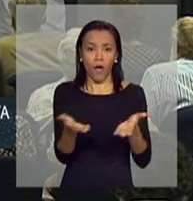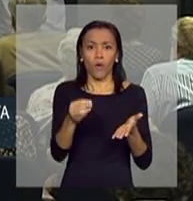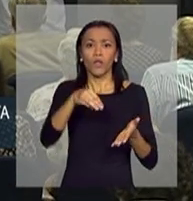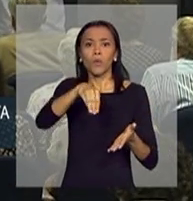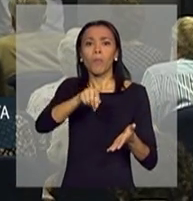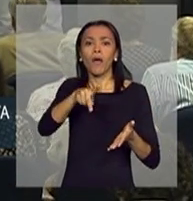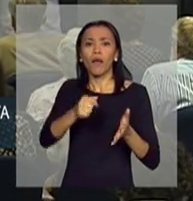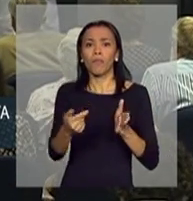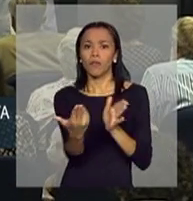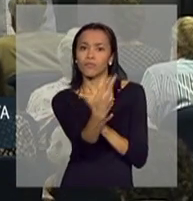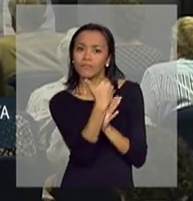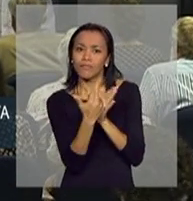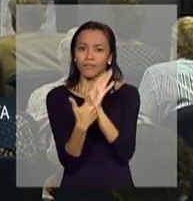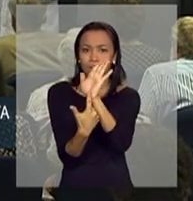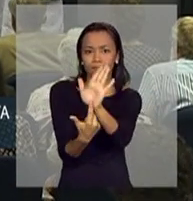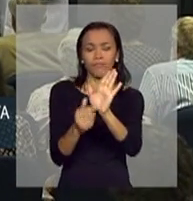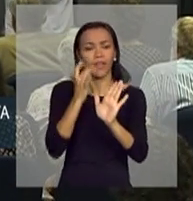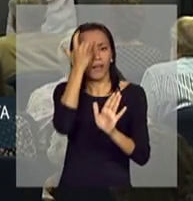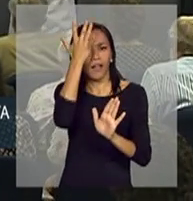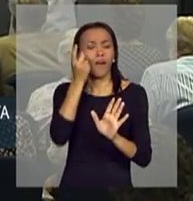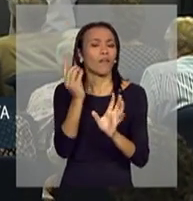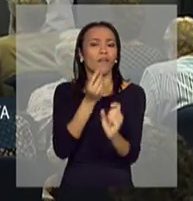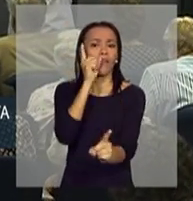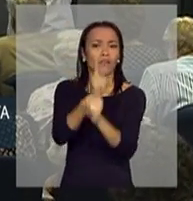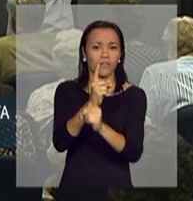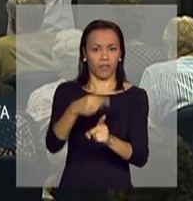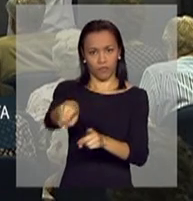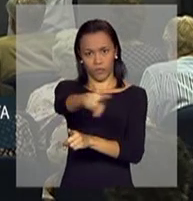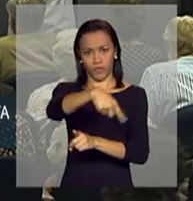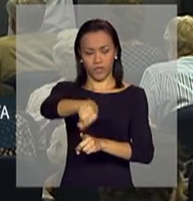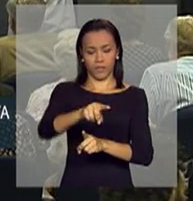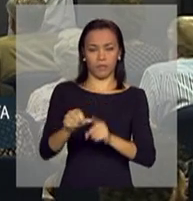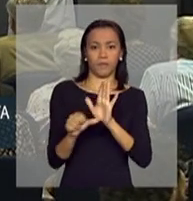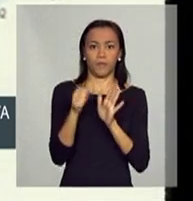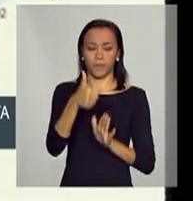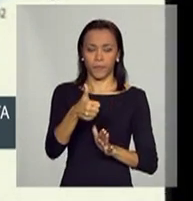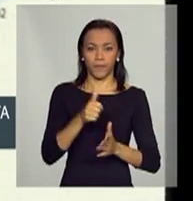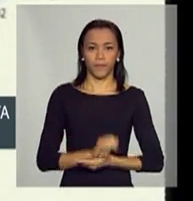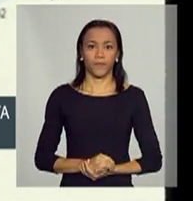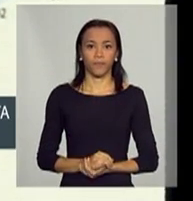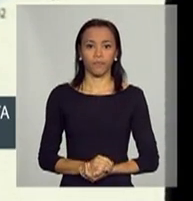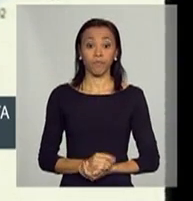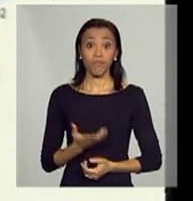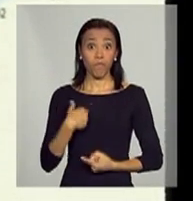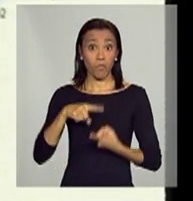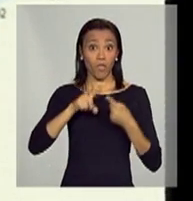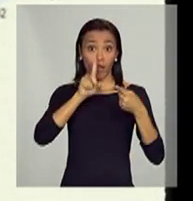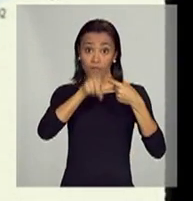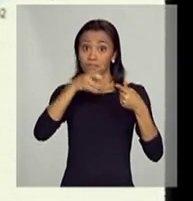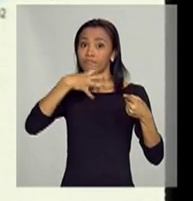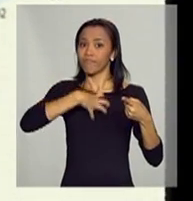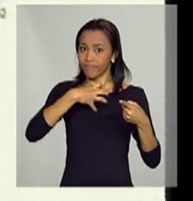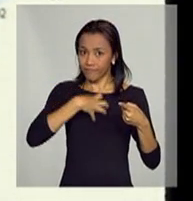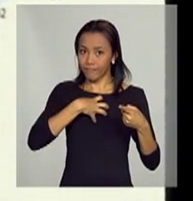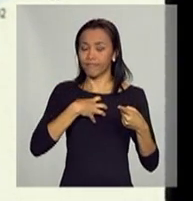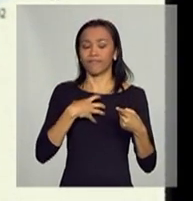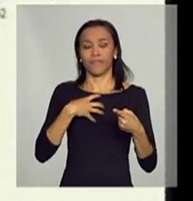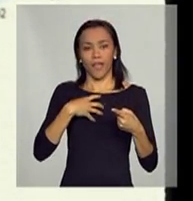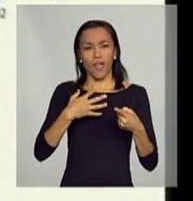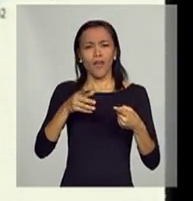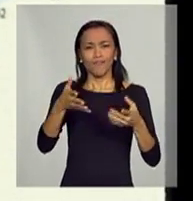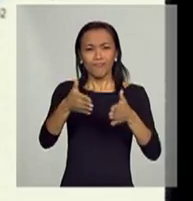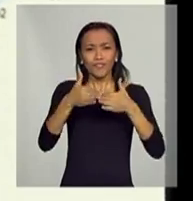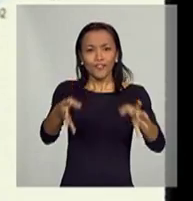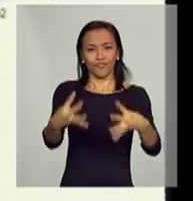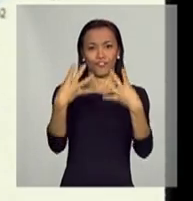para facilitar a ideia da identificação pelos senhores. Primeiro mapa. Bahia. Nós conseguimos localizar. Ah, eu queria chamar a